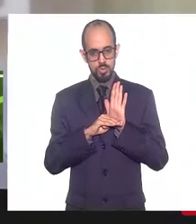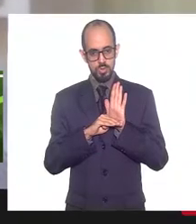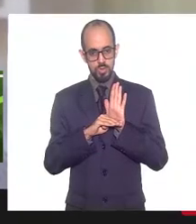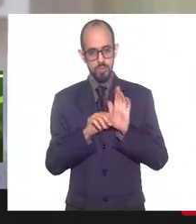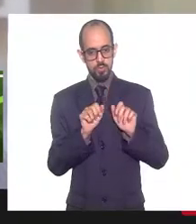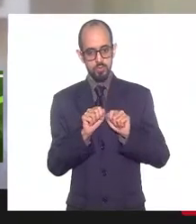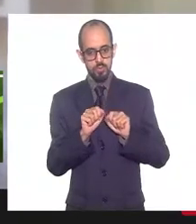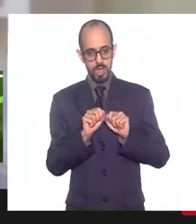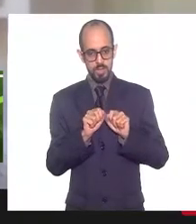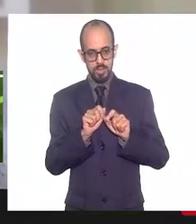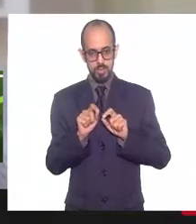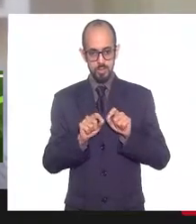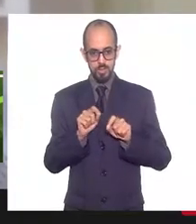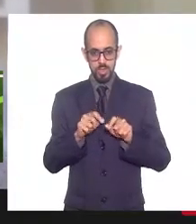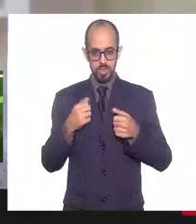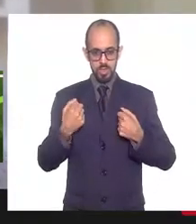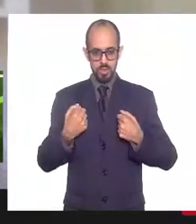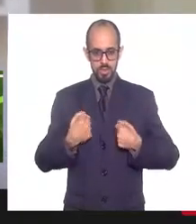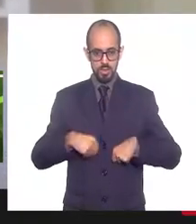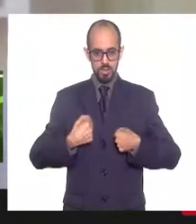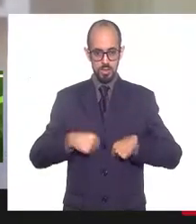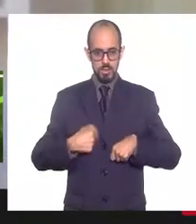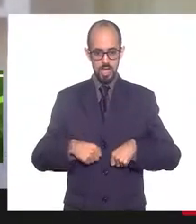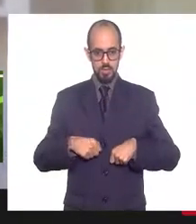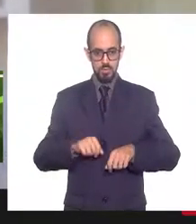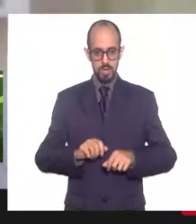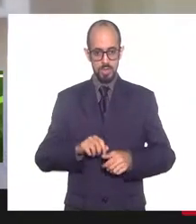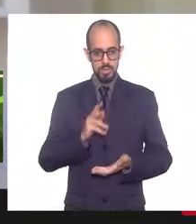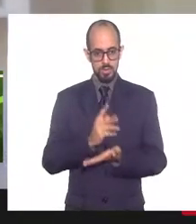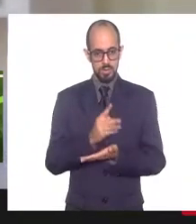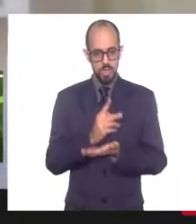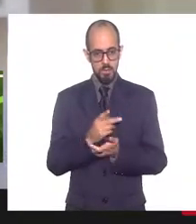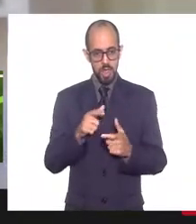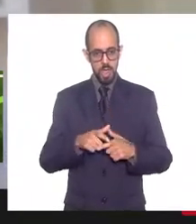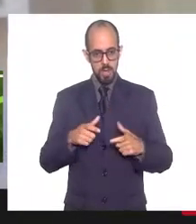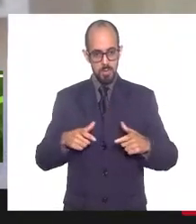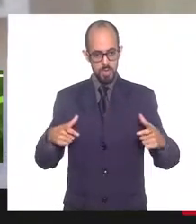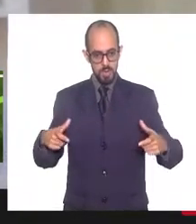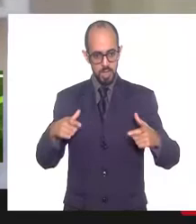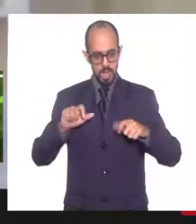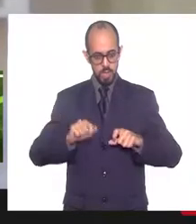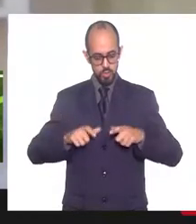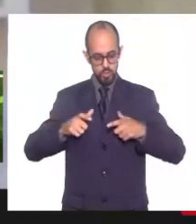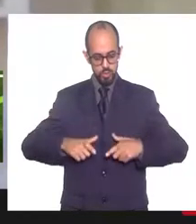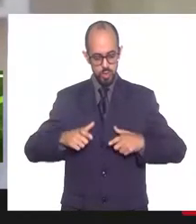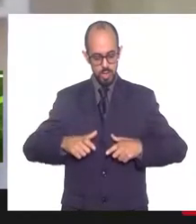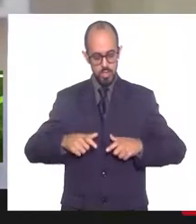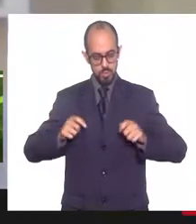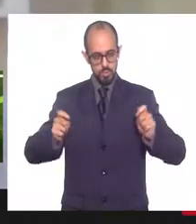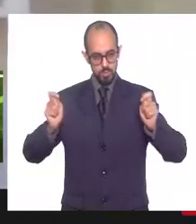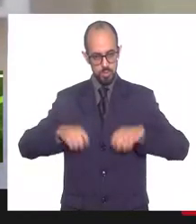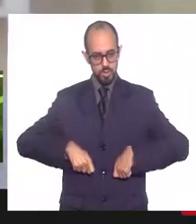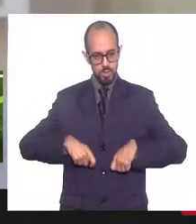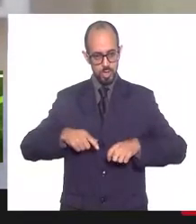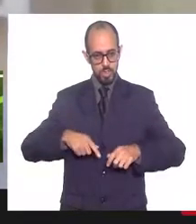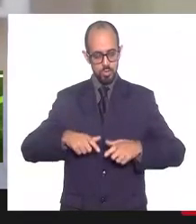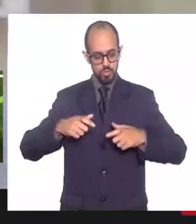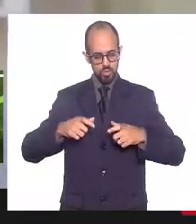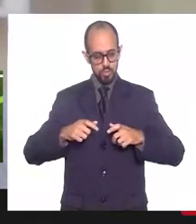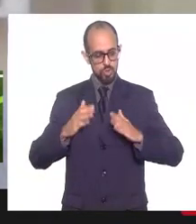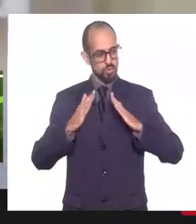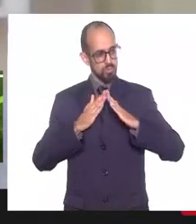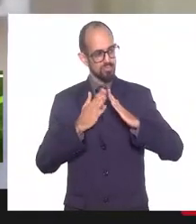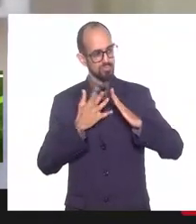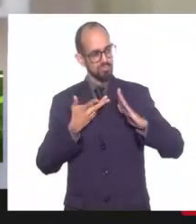consideram necessários para cada vez mais ampliarem seus espaços de poder em seus templos